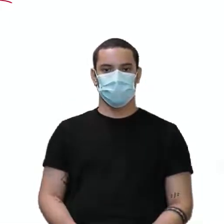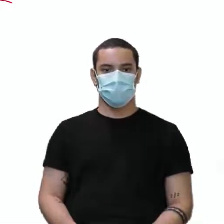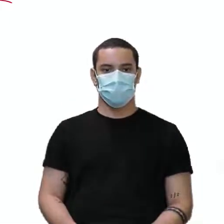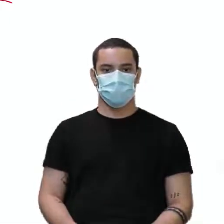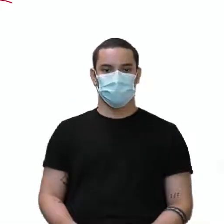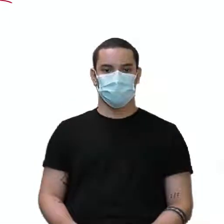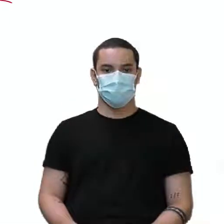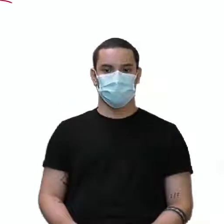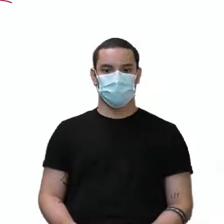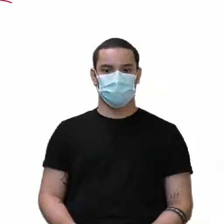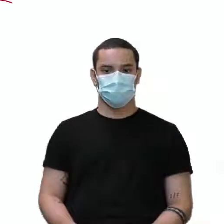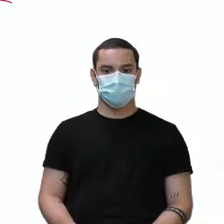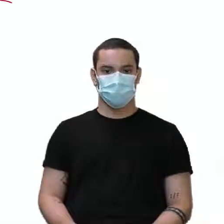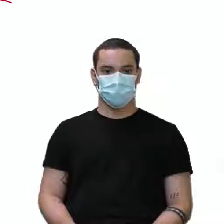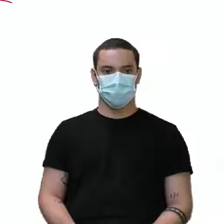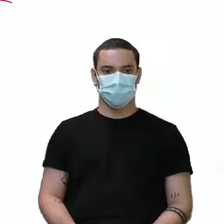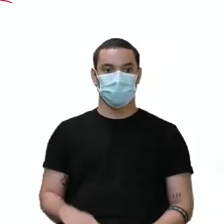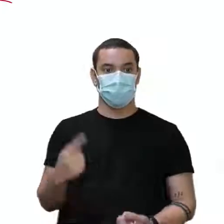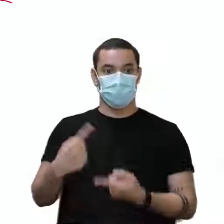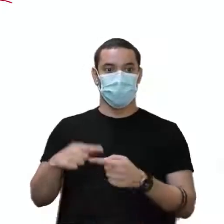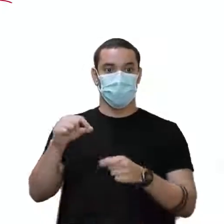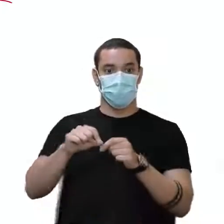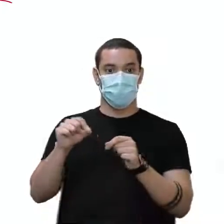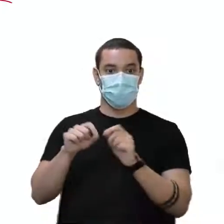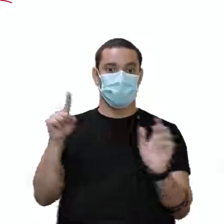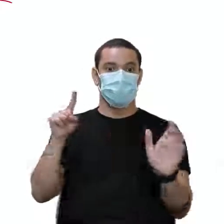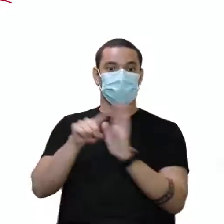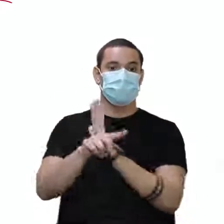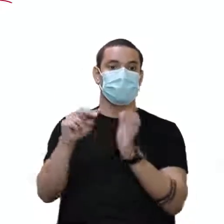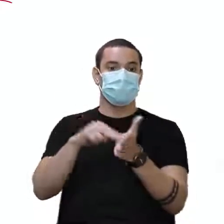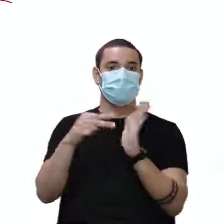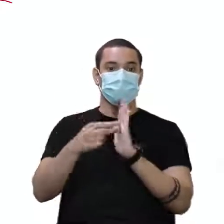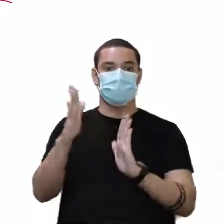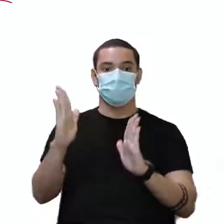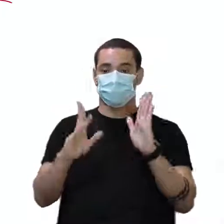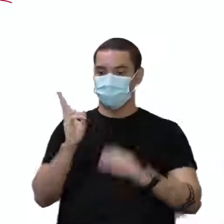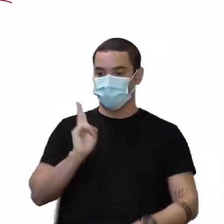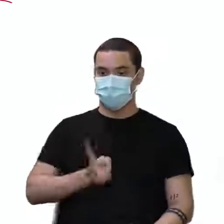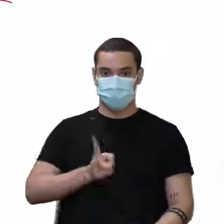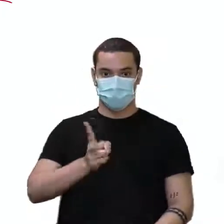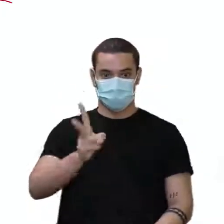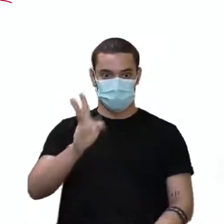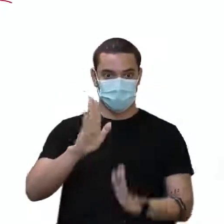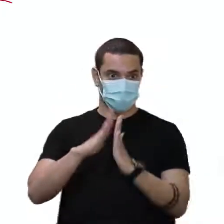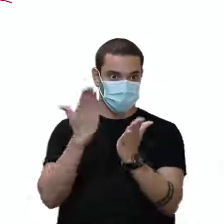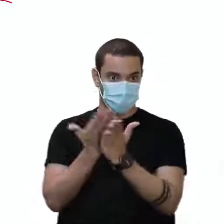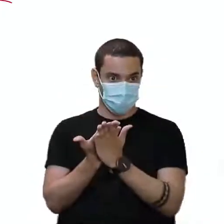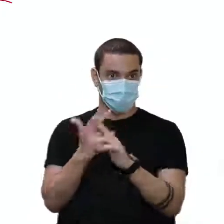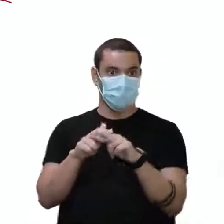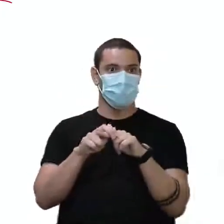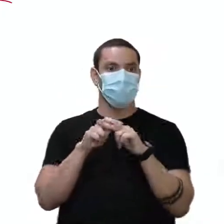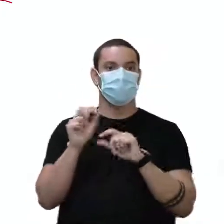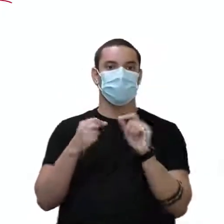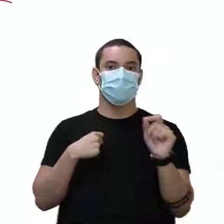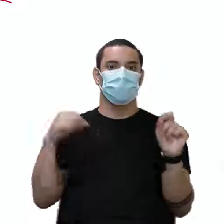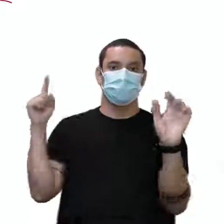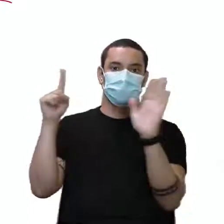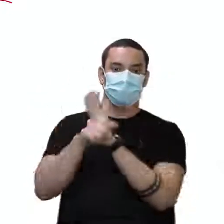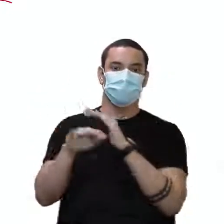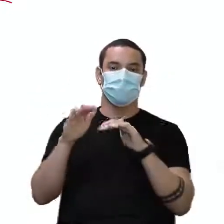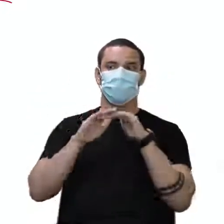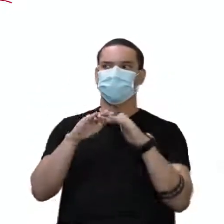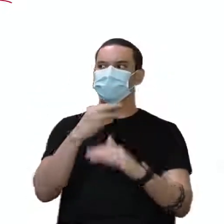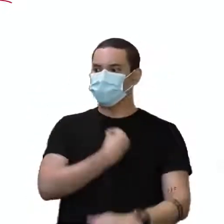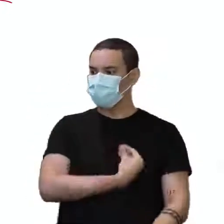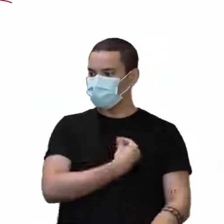em que a pergunta foi feita é considerado como uma continuação do período escolar. Então, assim, what have you done at school today? É como se você está